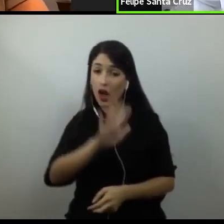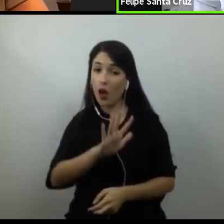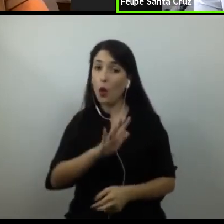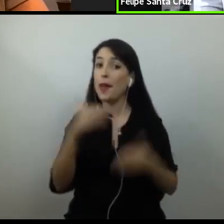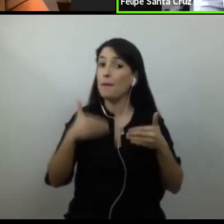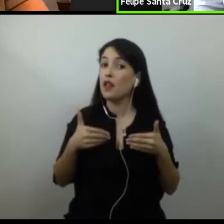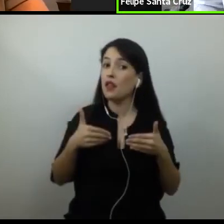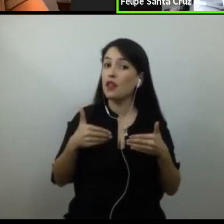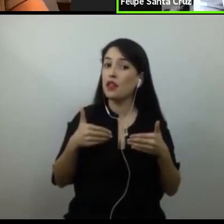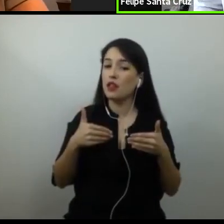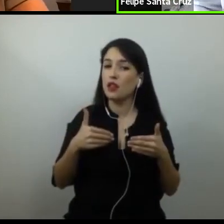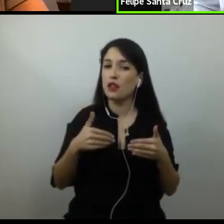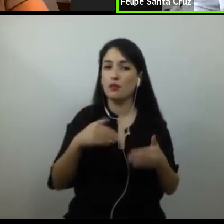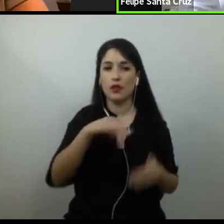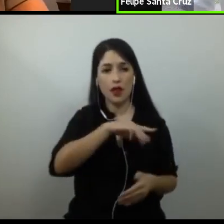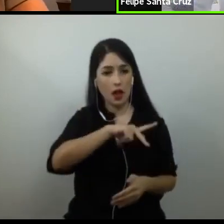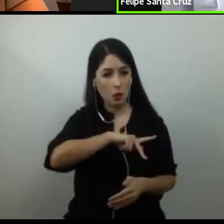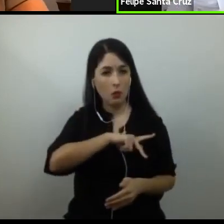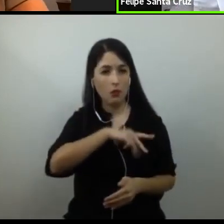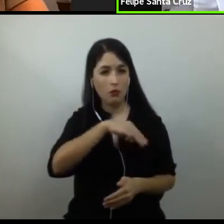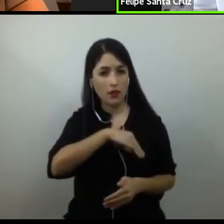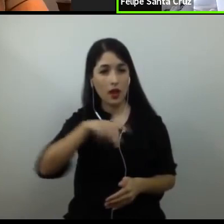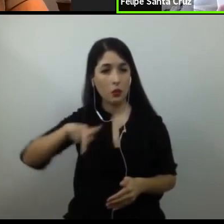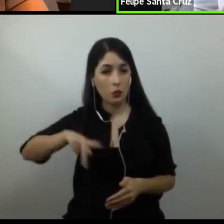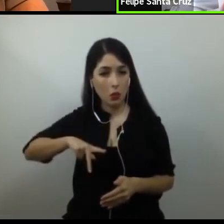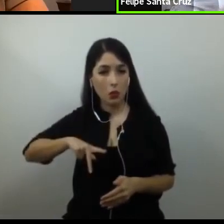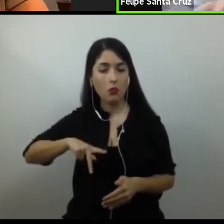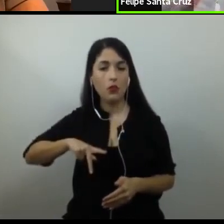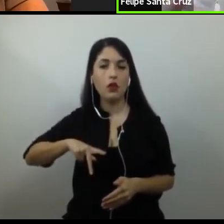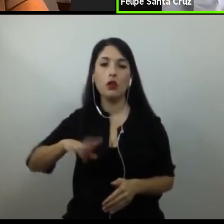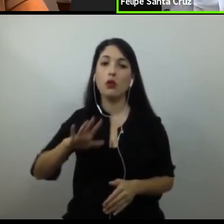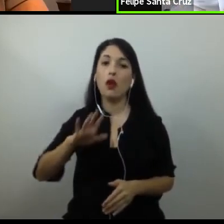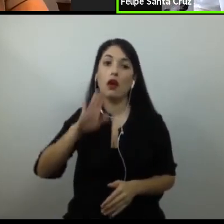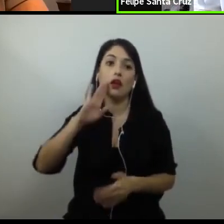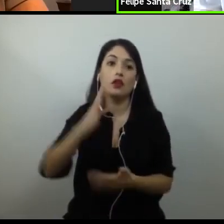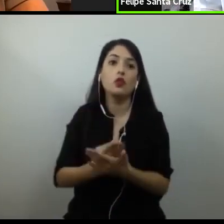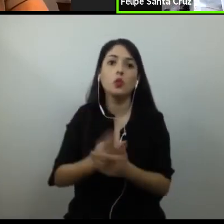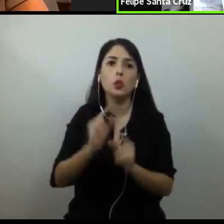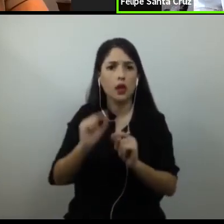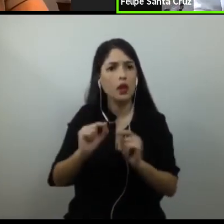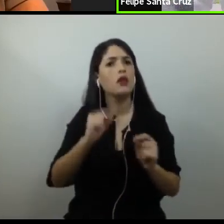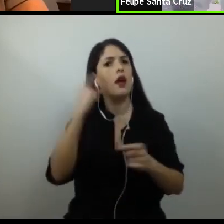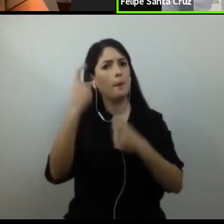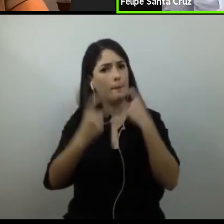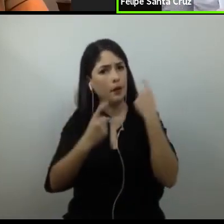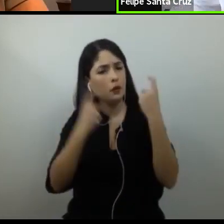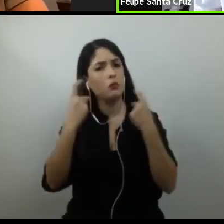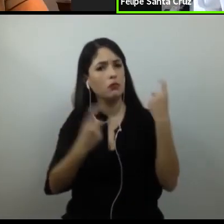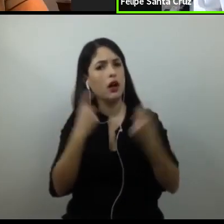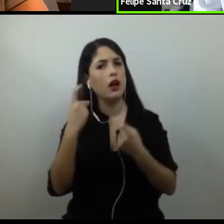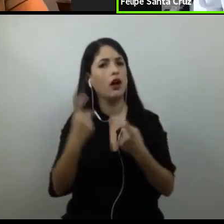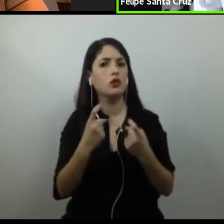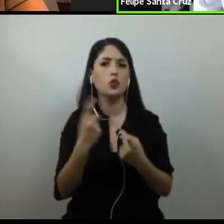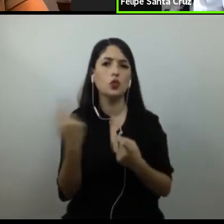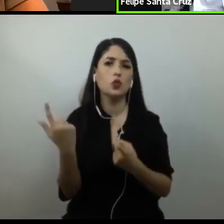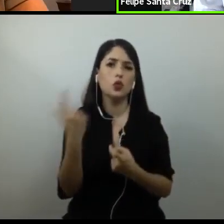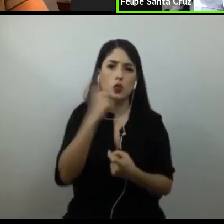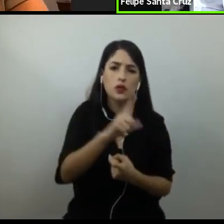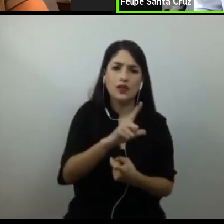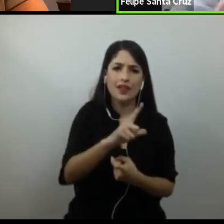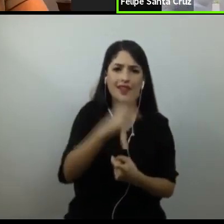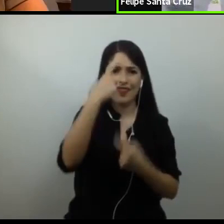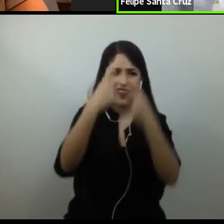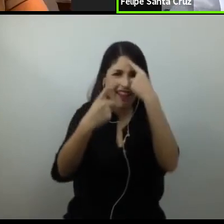seus setores mais radicalizados, em relação a mim, por exemplo, se preocupam em tentar me inserir em ideias